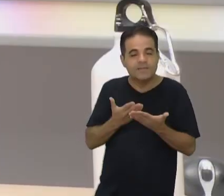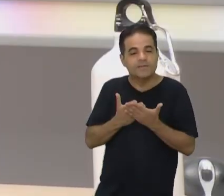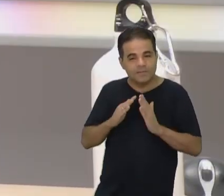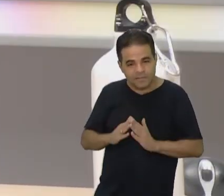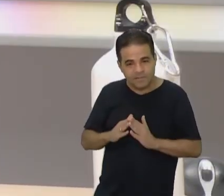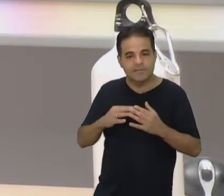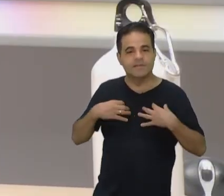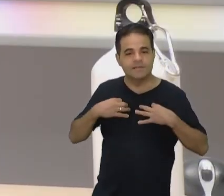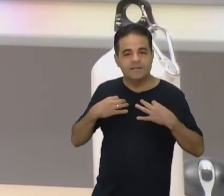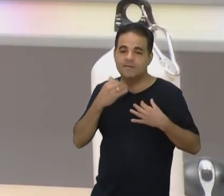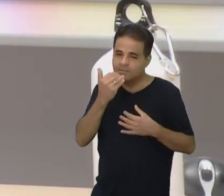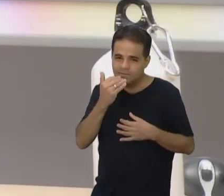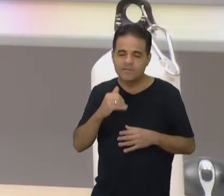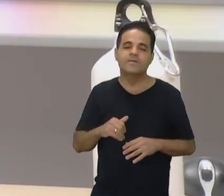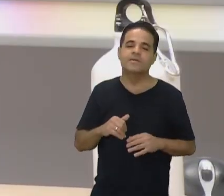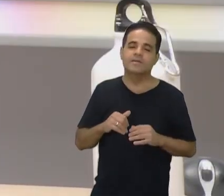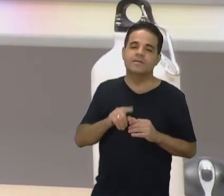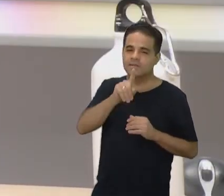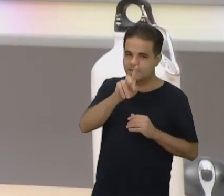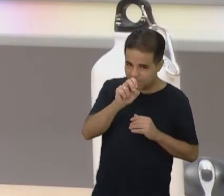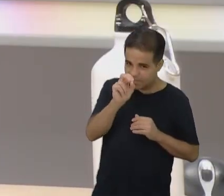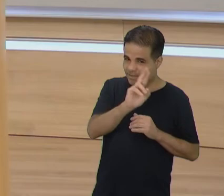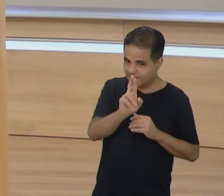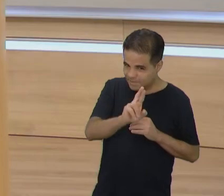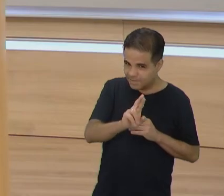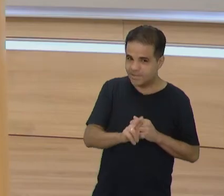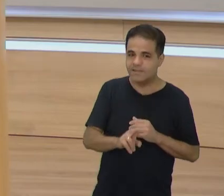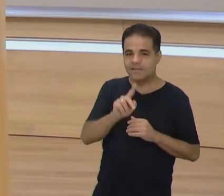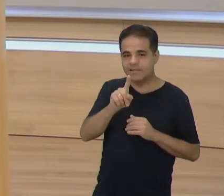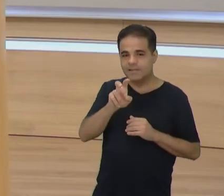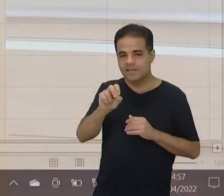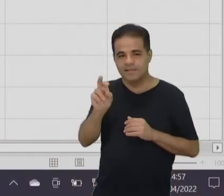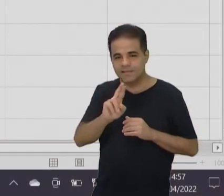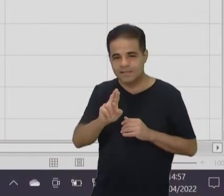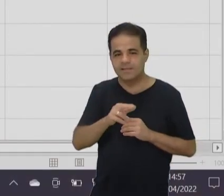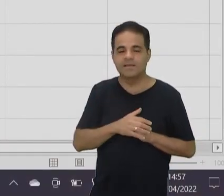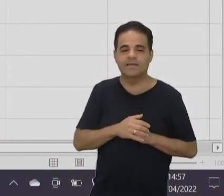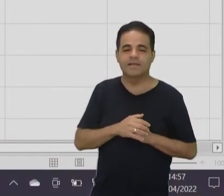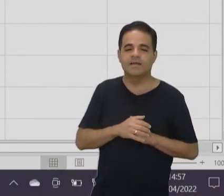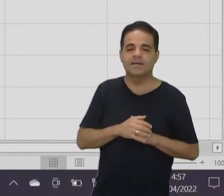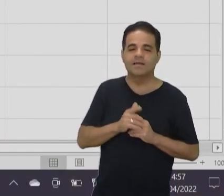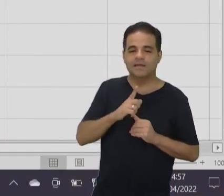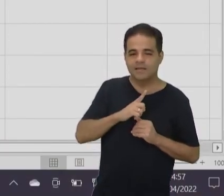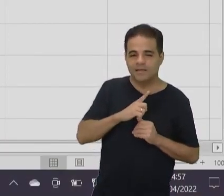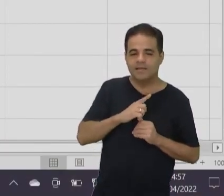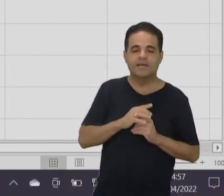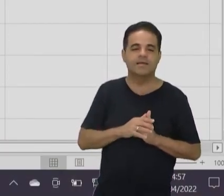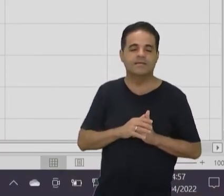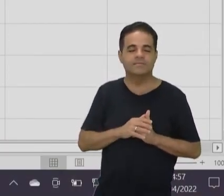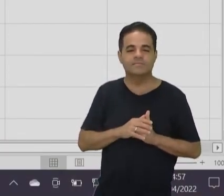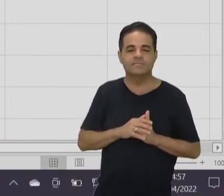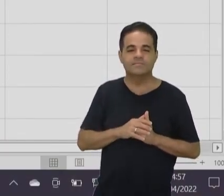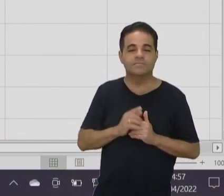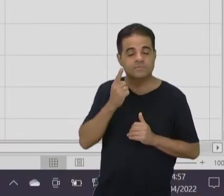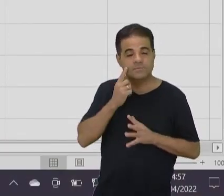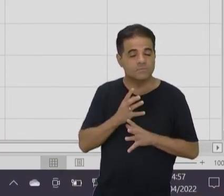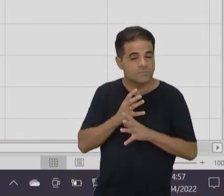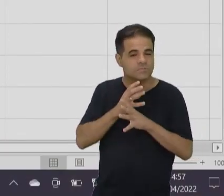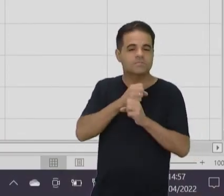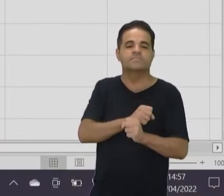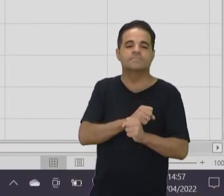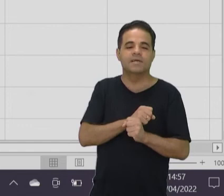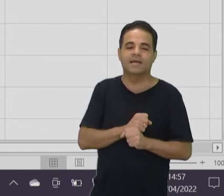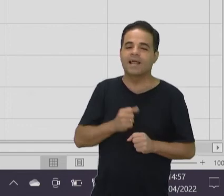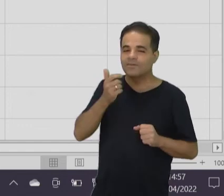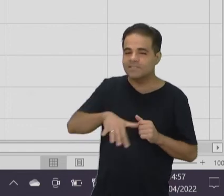você levar uns alimentos. Sim. Coloca aí uns 150, vai, por mês, só para dar para ter um valor aí de... Vamos ver o total por mês, depois Não